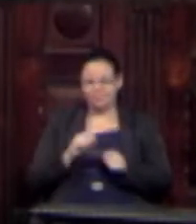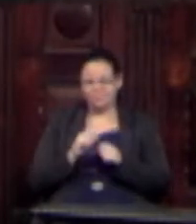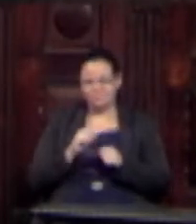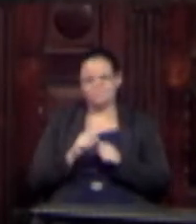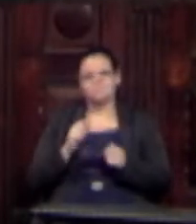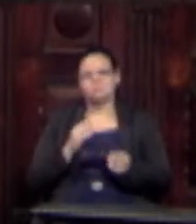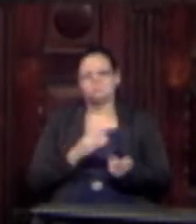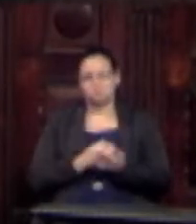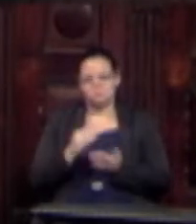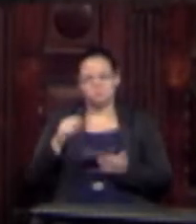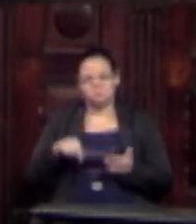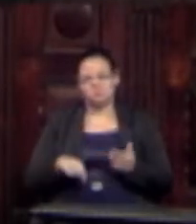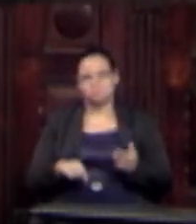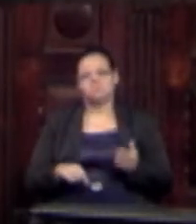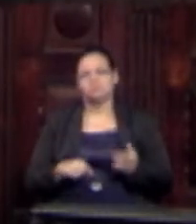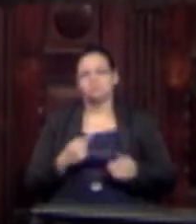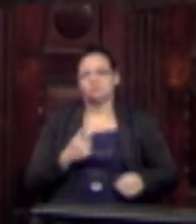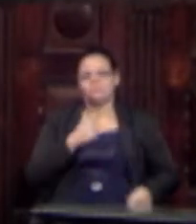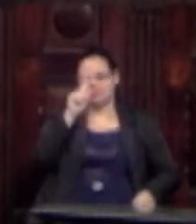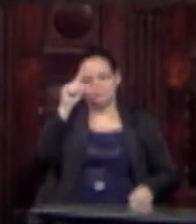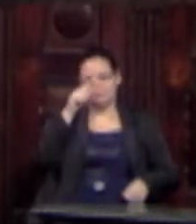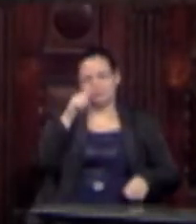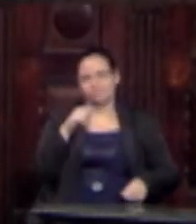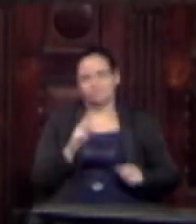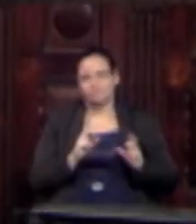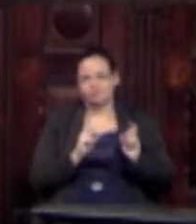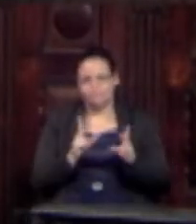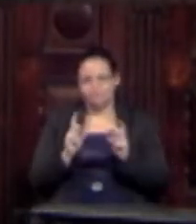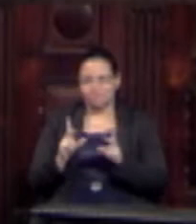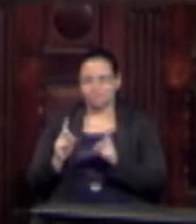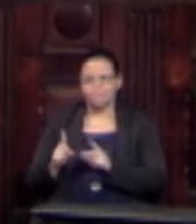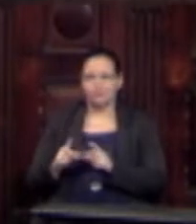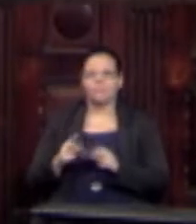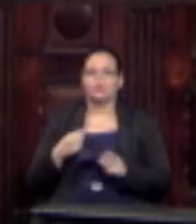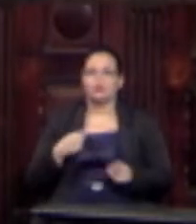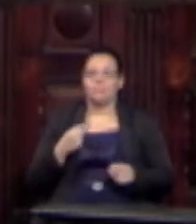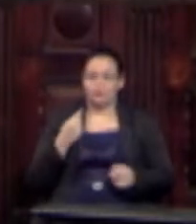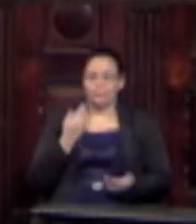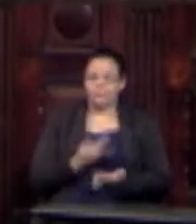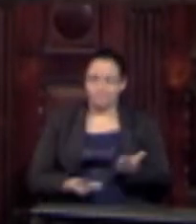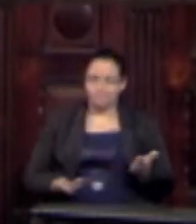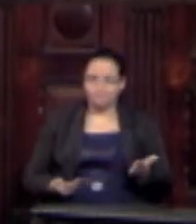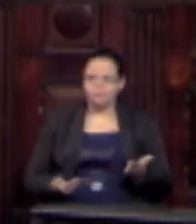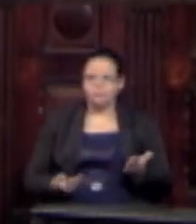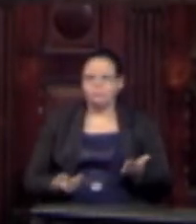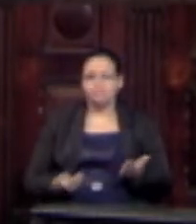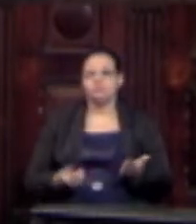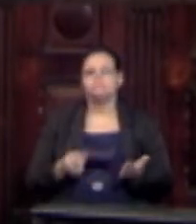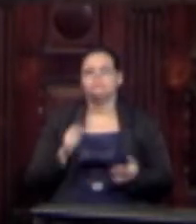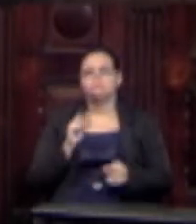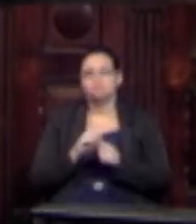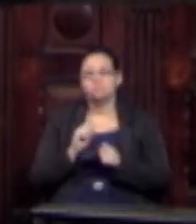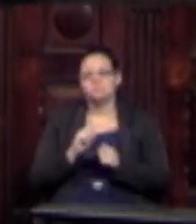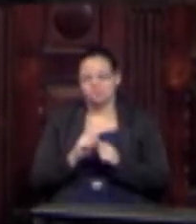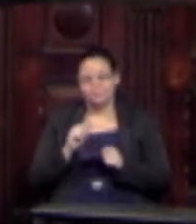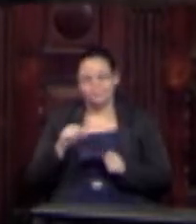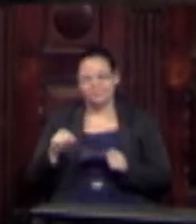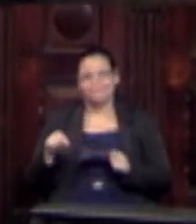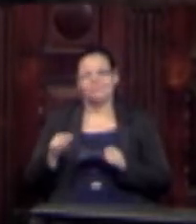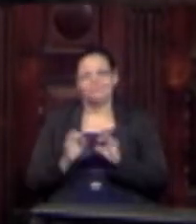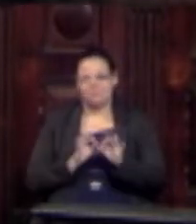gente perca duas vezes. Quando a gente refina produtos e vende para